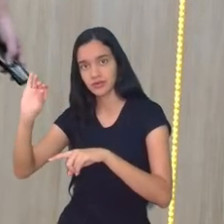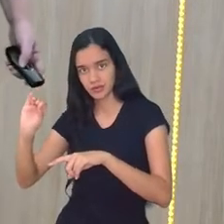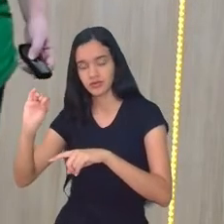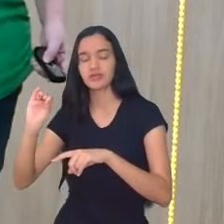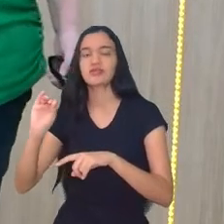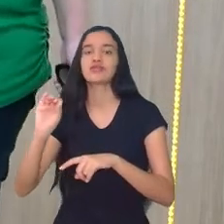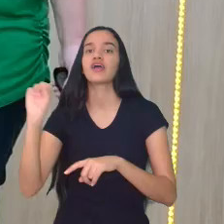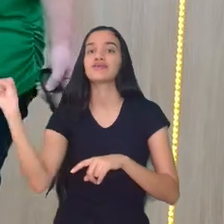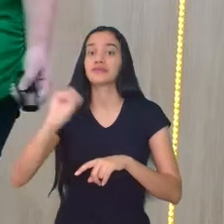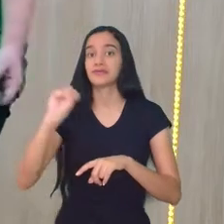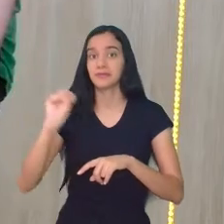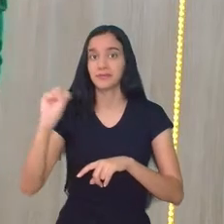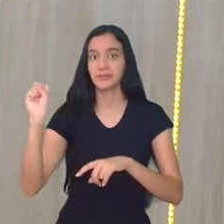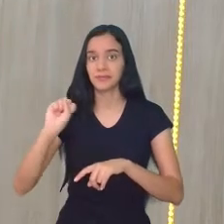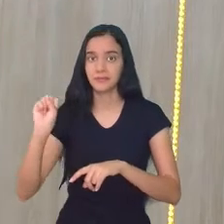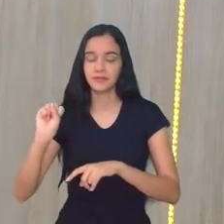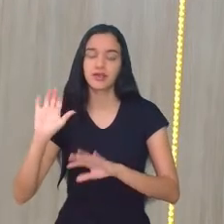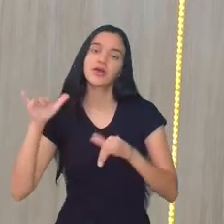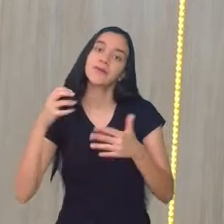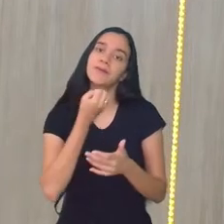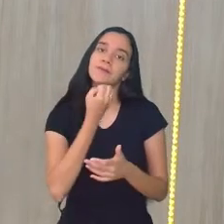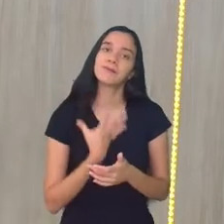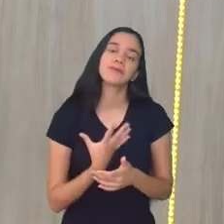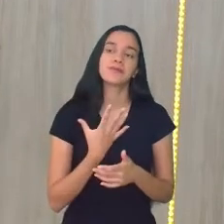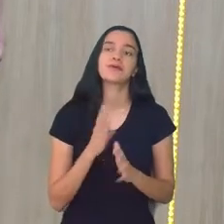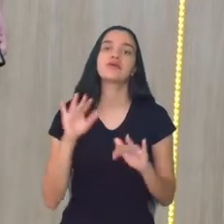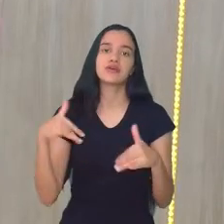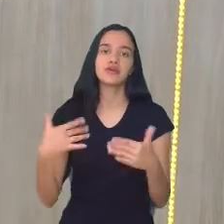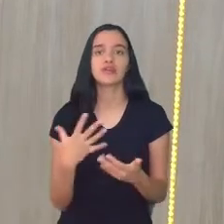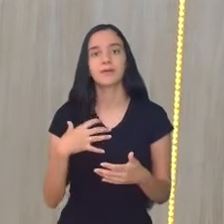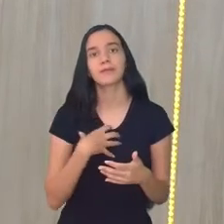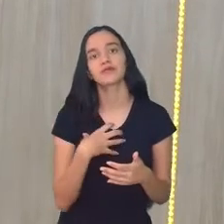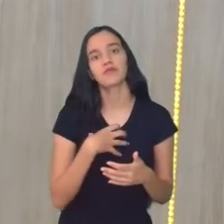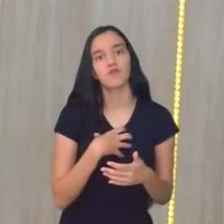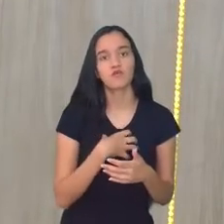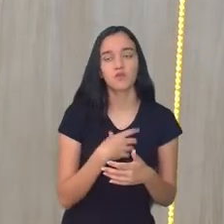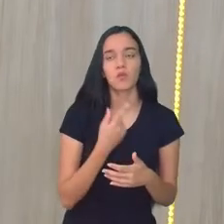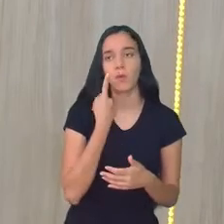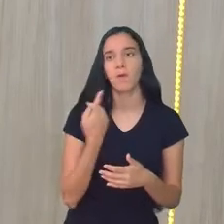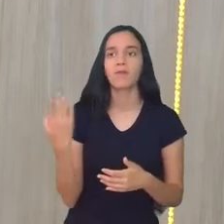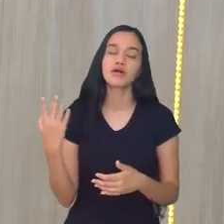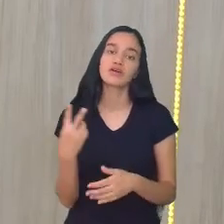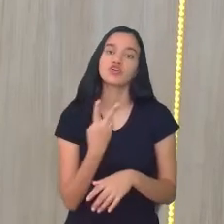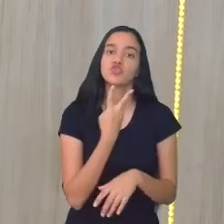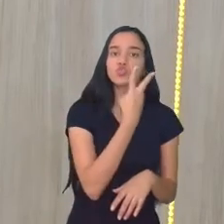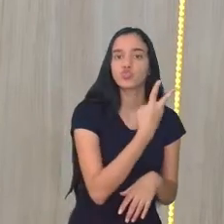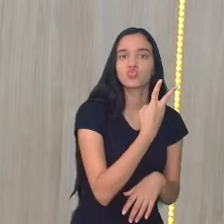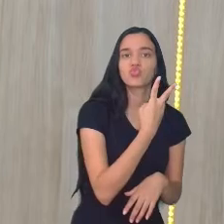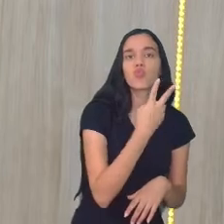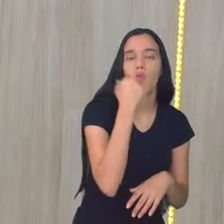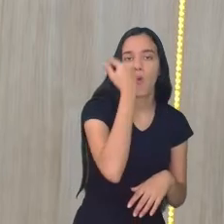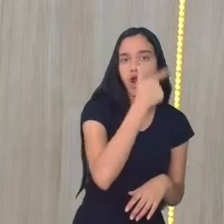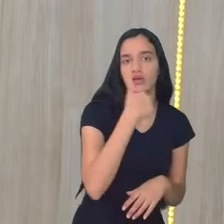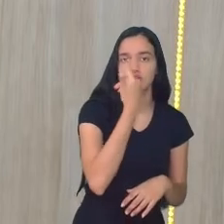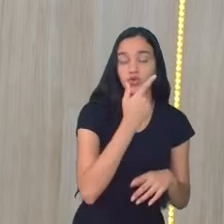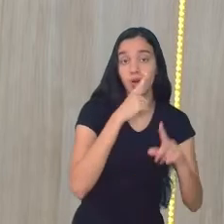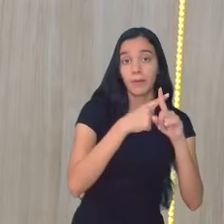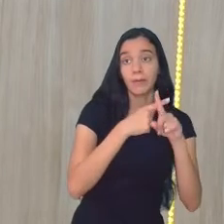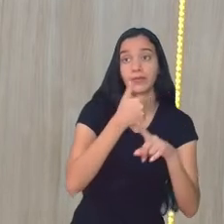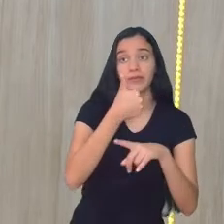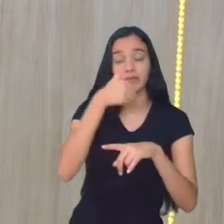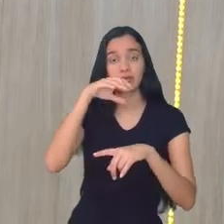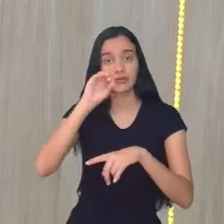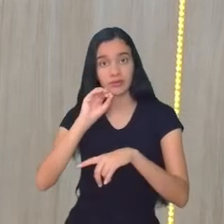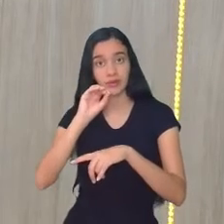3.600 segundos. Bom, da mesma maneira, 2 horas, vou pegar o meu minuto e multiplicar por